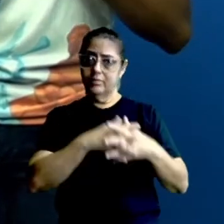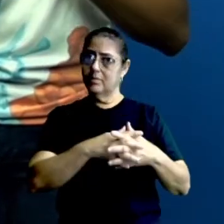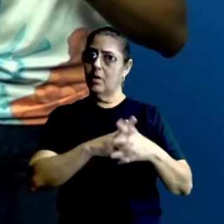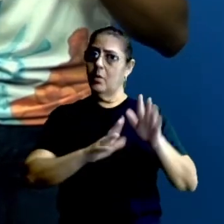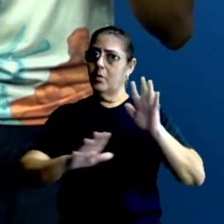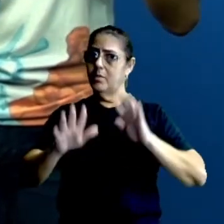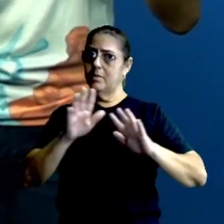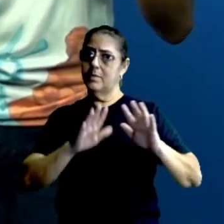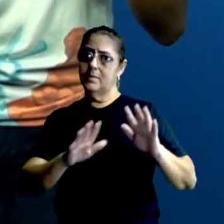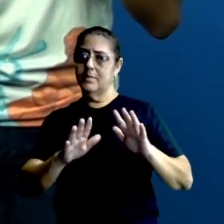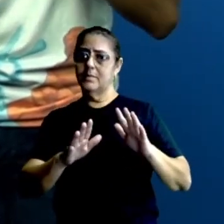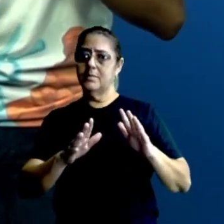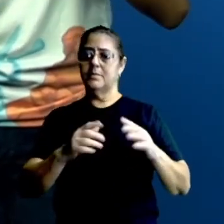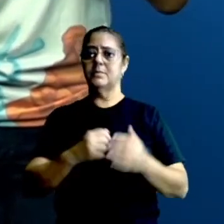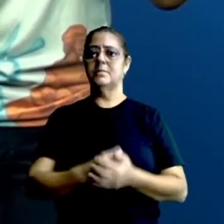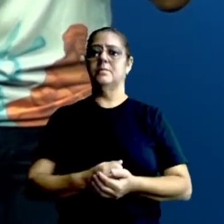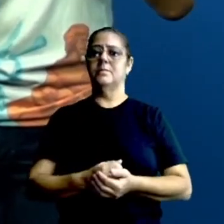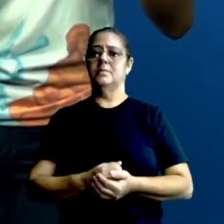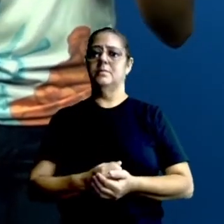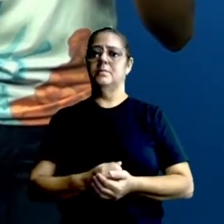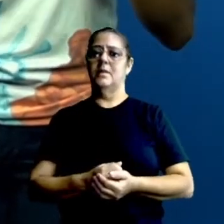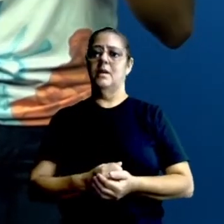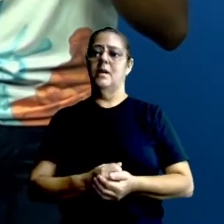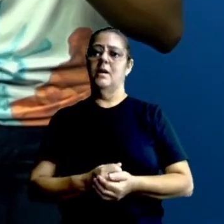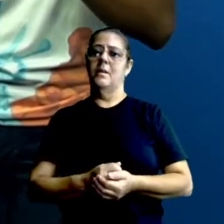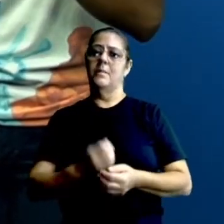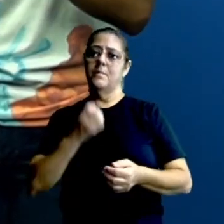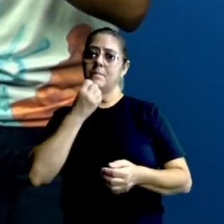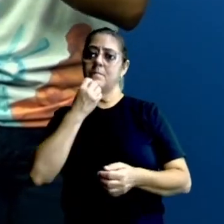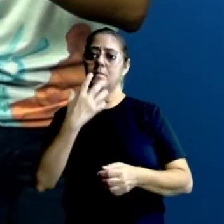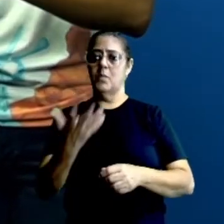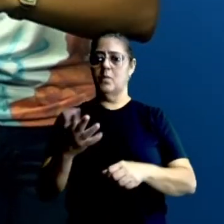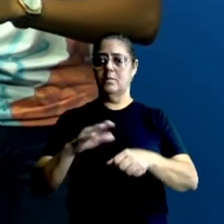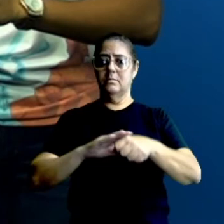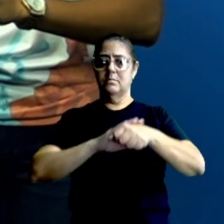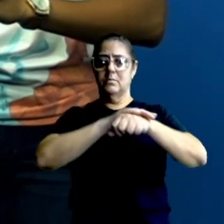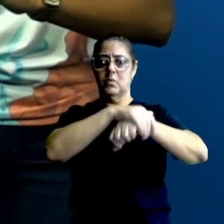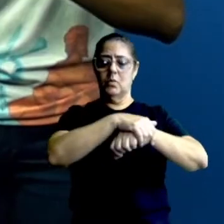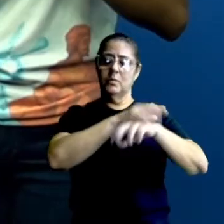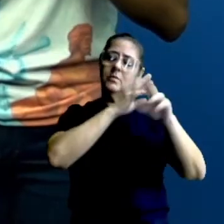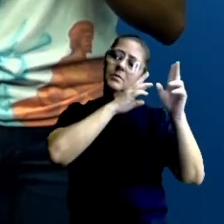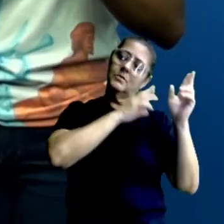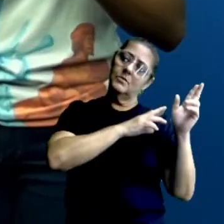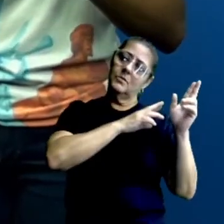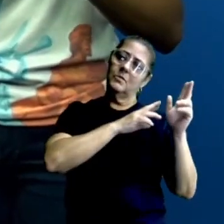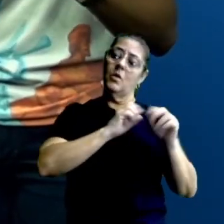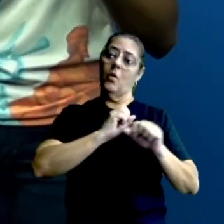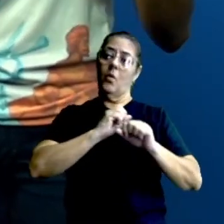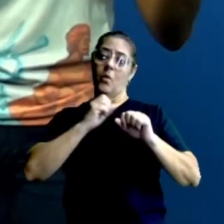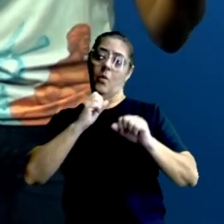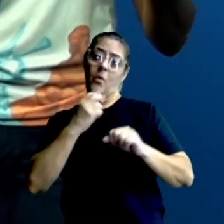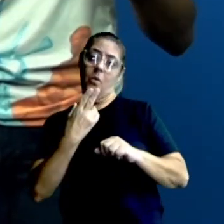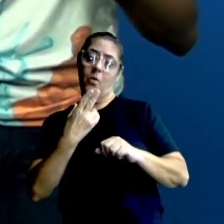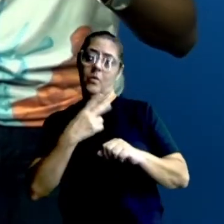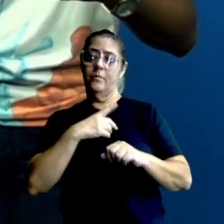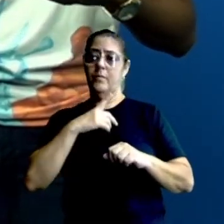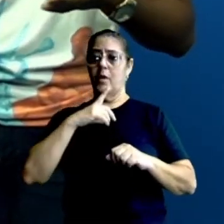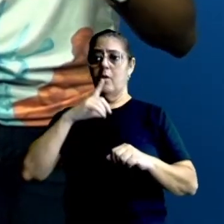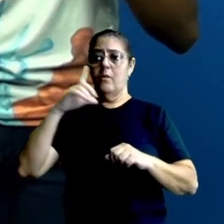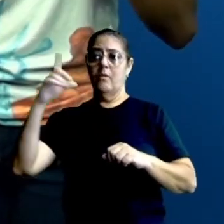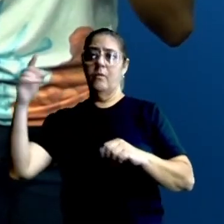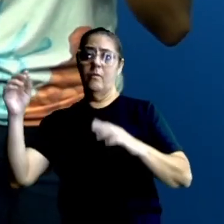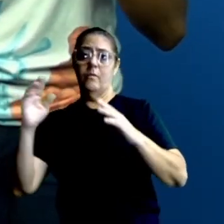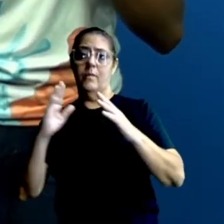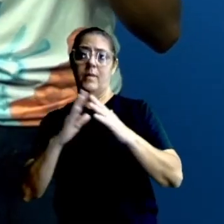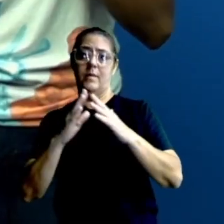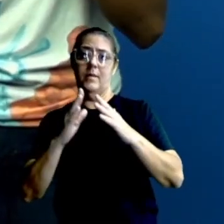O good night não é o tchau. Good night é o boa noite quando você vai deitar. Ou quando você vai para sua casa e está na casa de